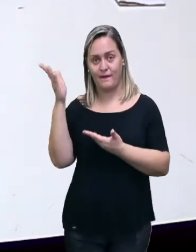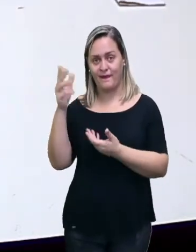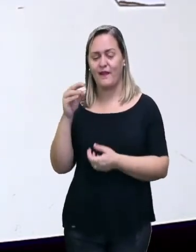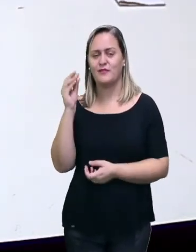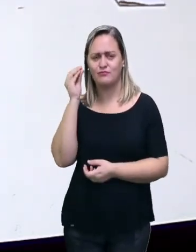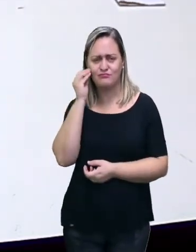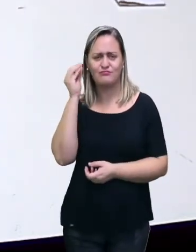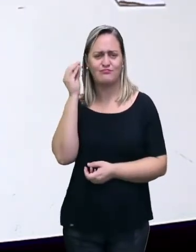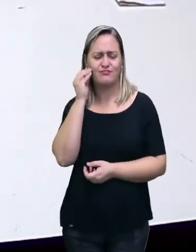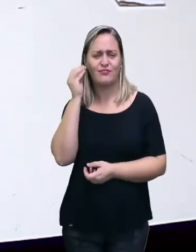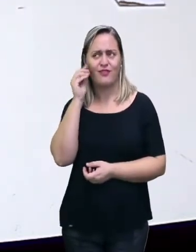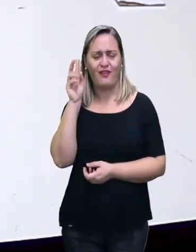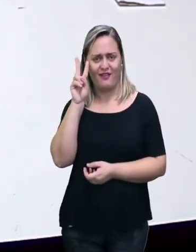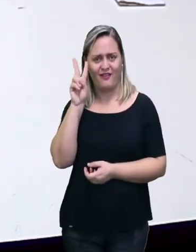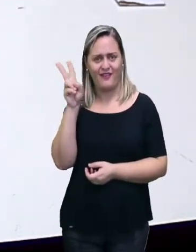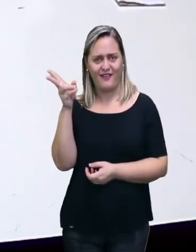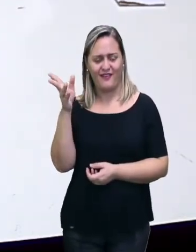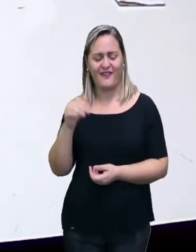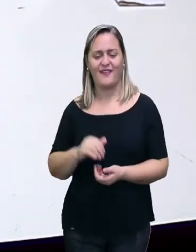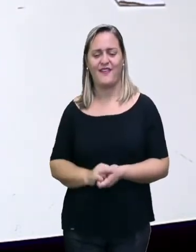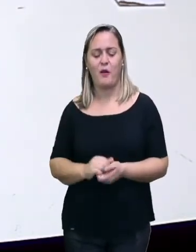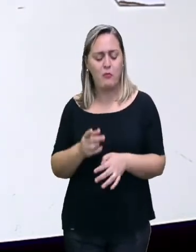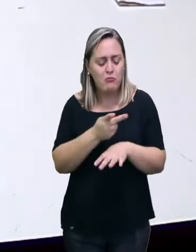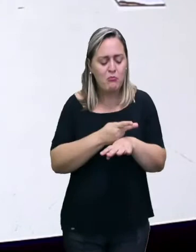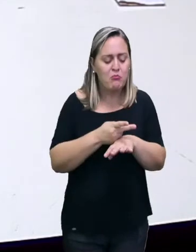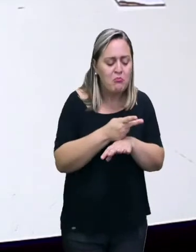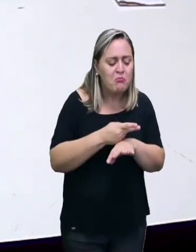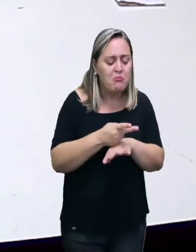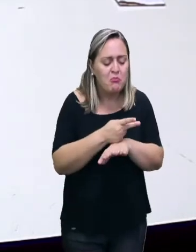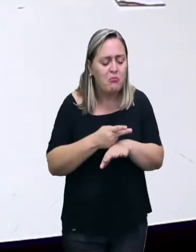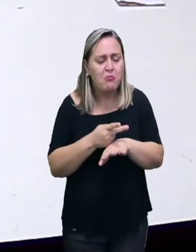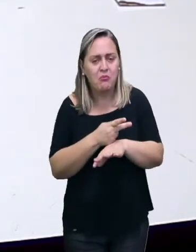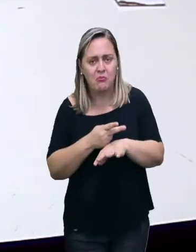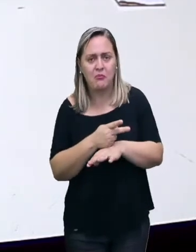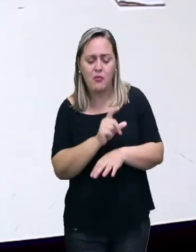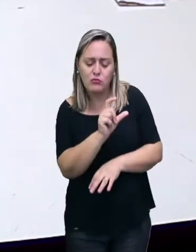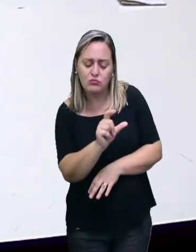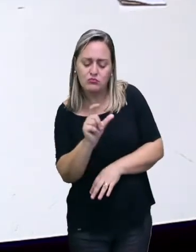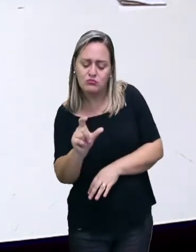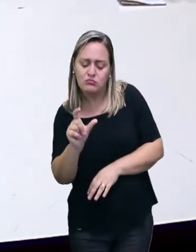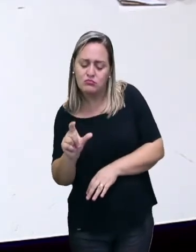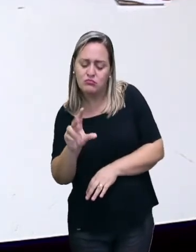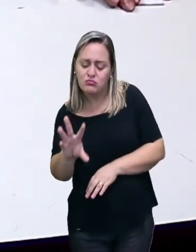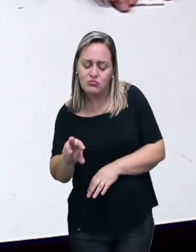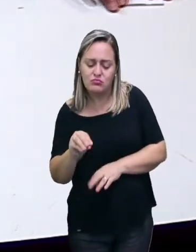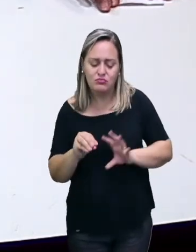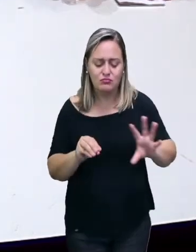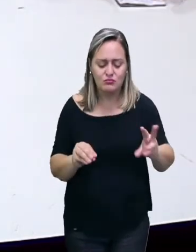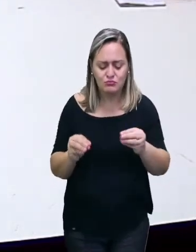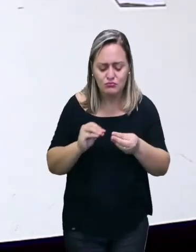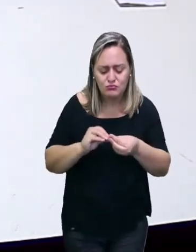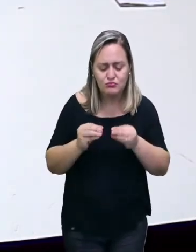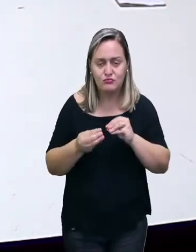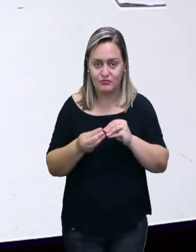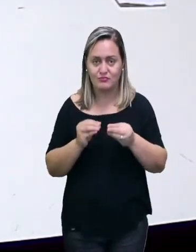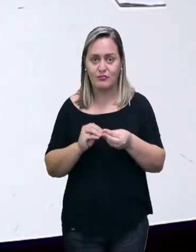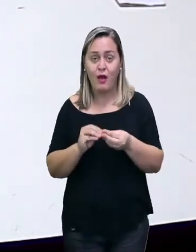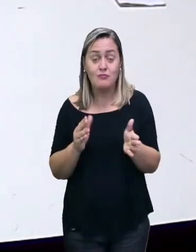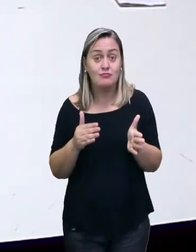gente vai tentando aí procurar partes por partes, até, na verdade, conseguir montar